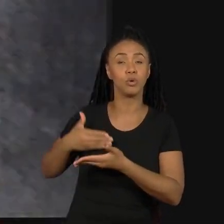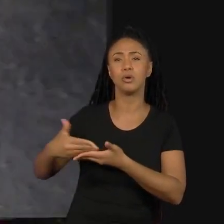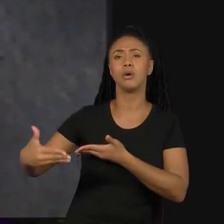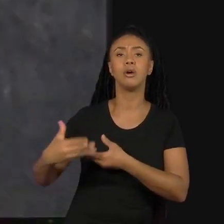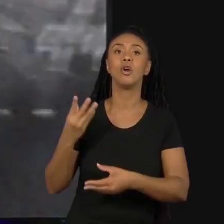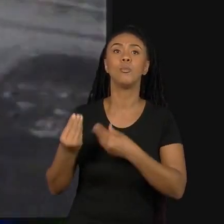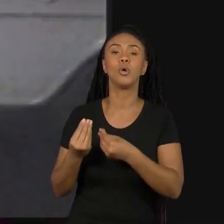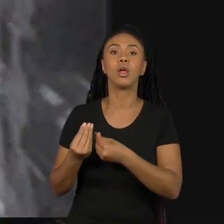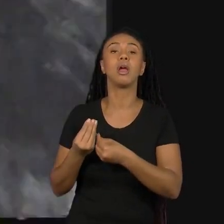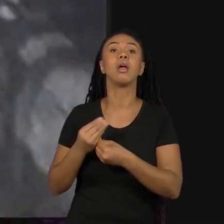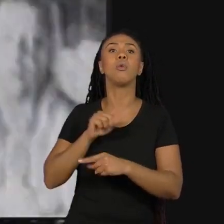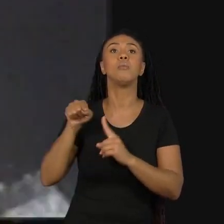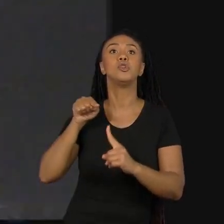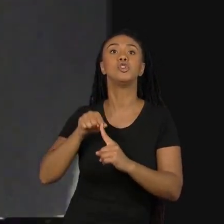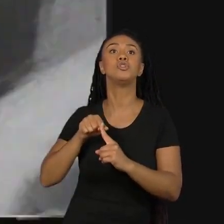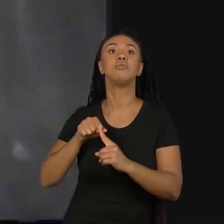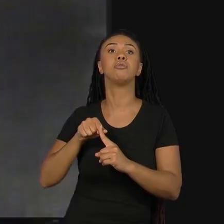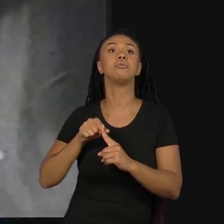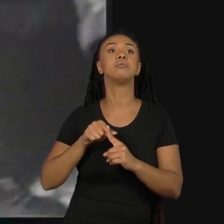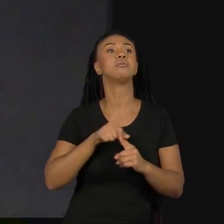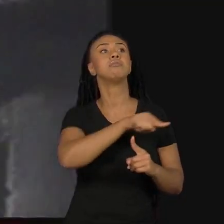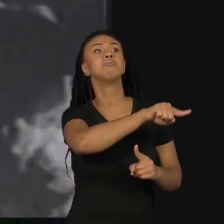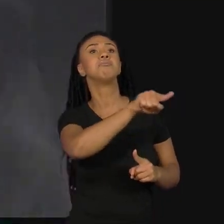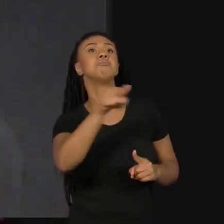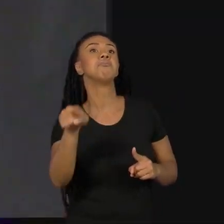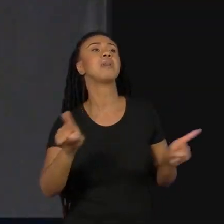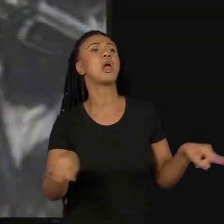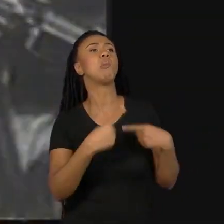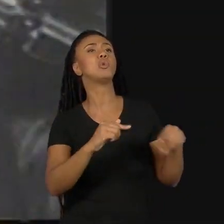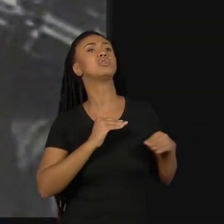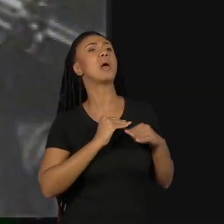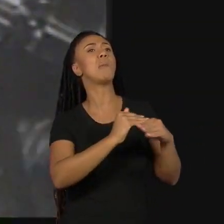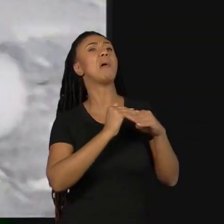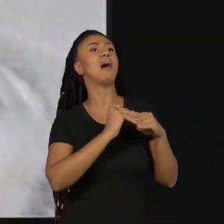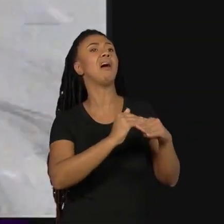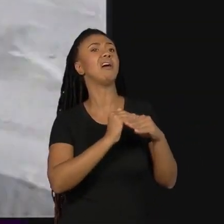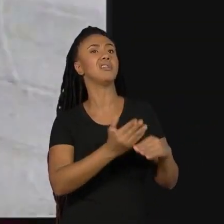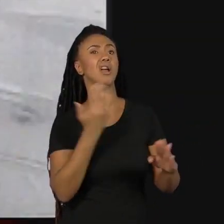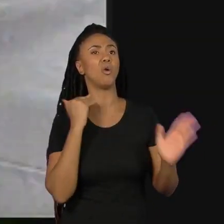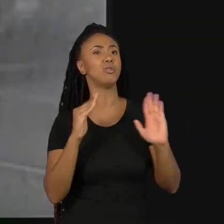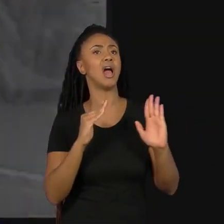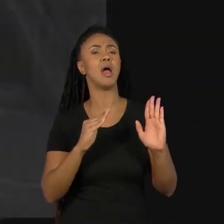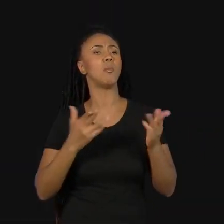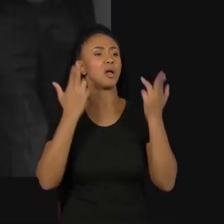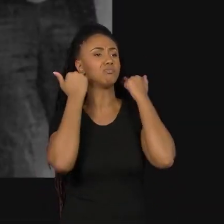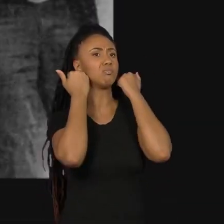um movimento que desafiava as convenções musicais e culturais da época.